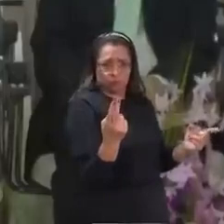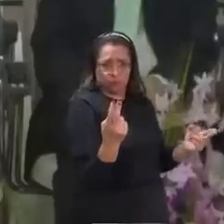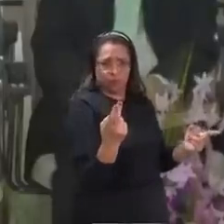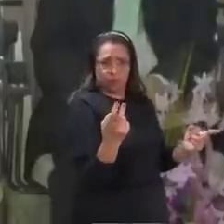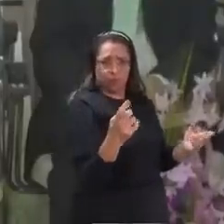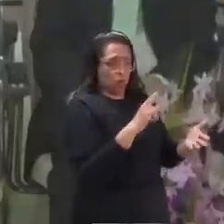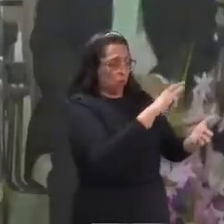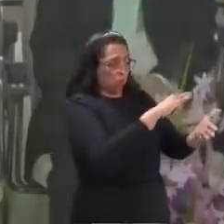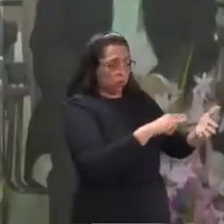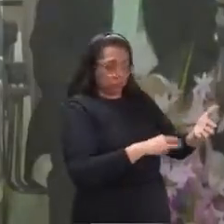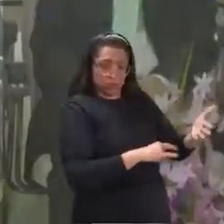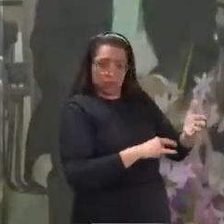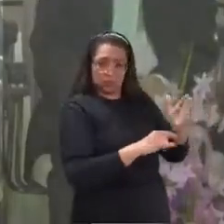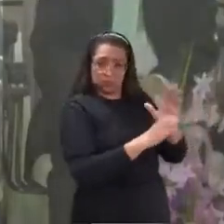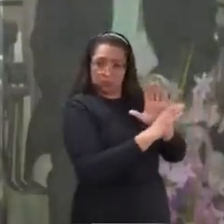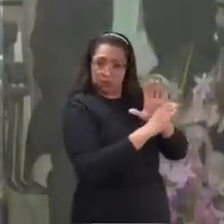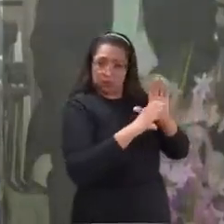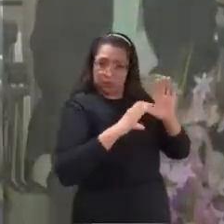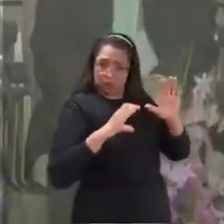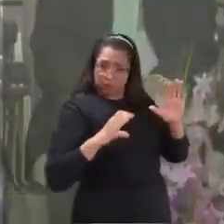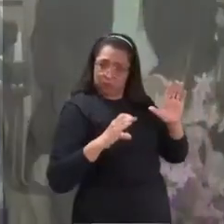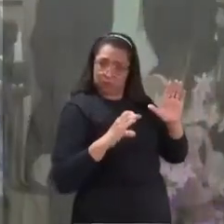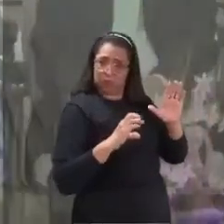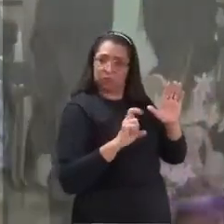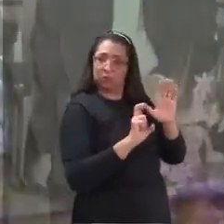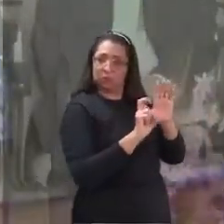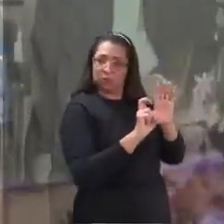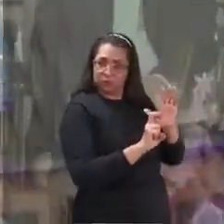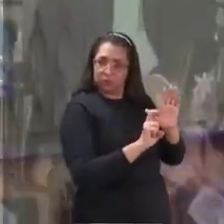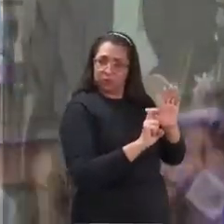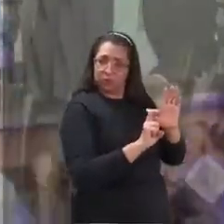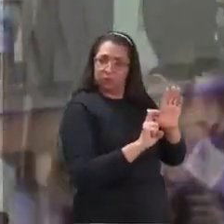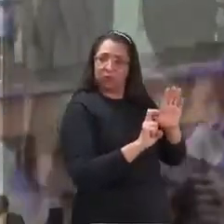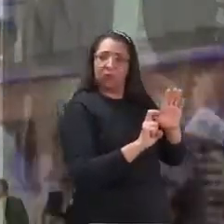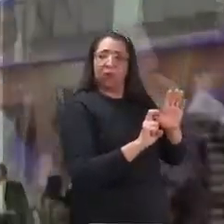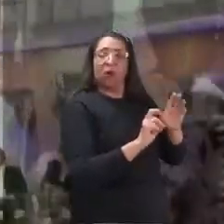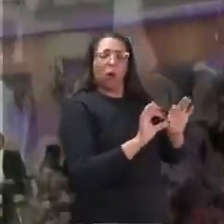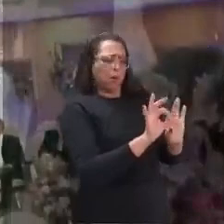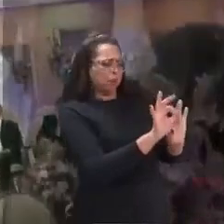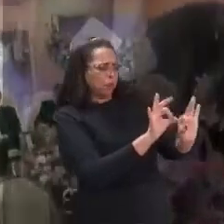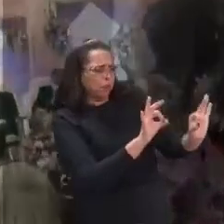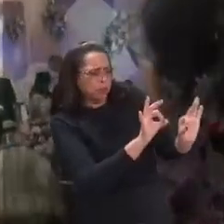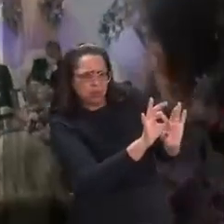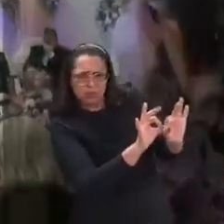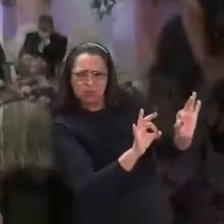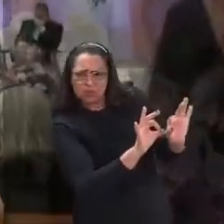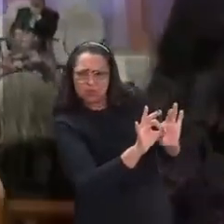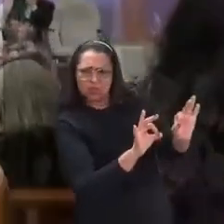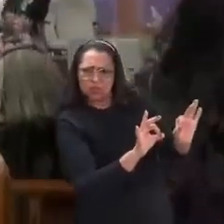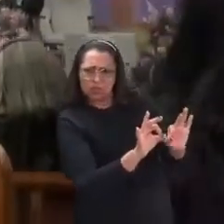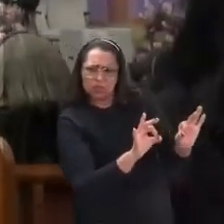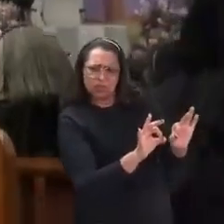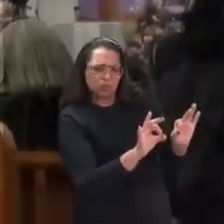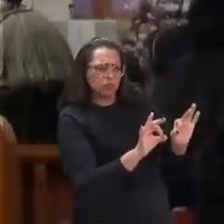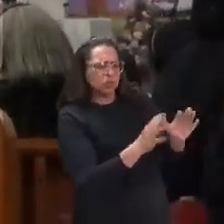texto que o povo cresceu tanto, o projeto cresceu tanto, que assustou os